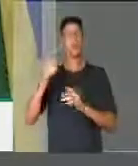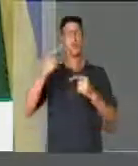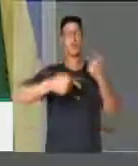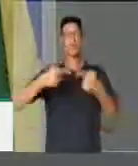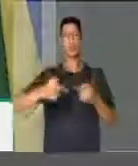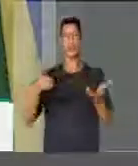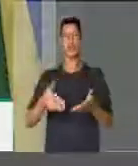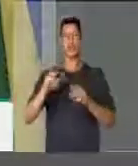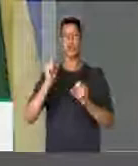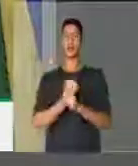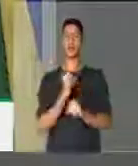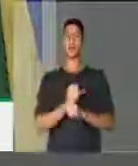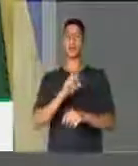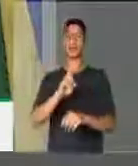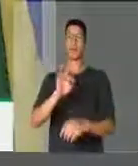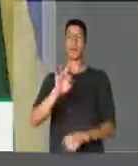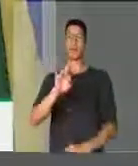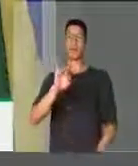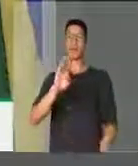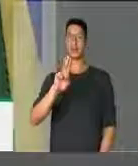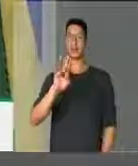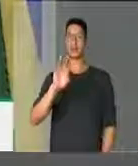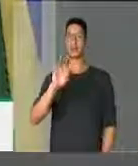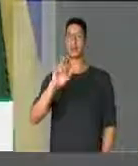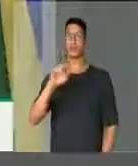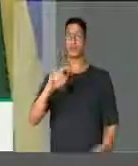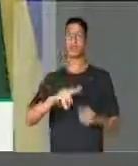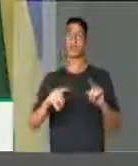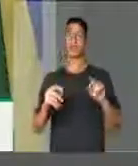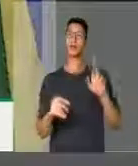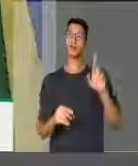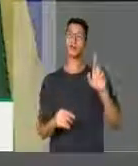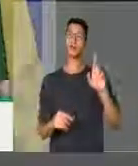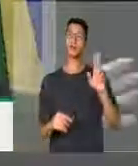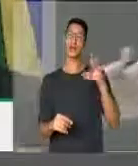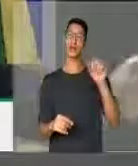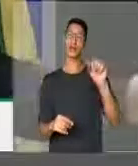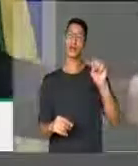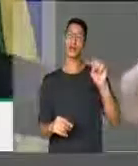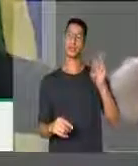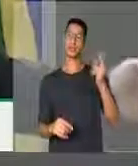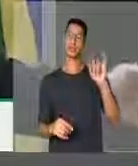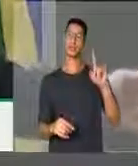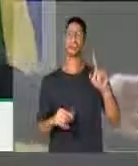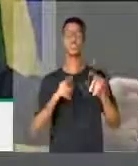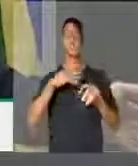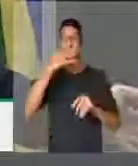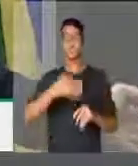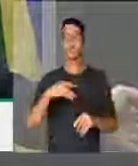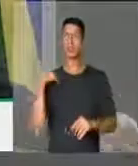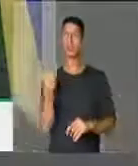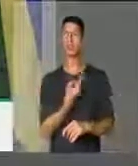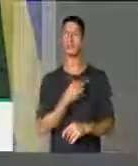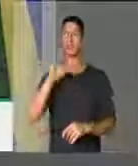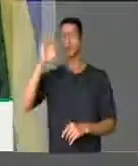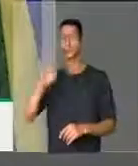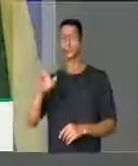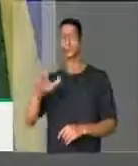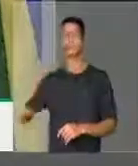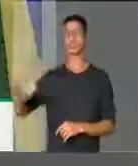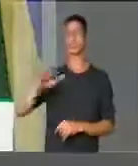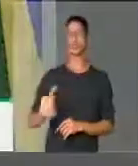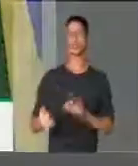debatendo com ele agora na reforma tributária. Mas o Rachid tem razão e está aqui todos os